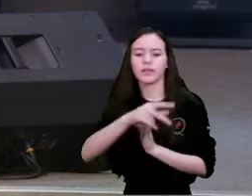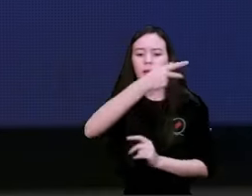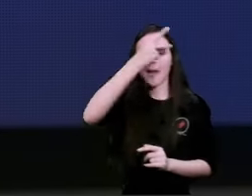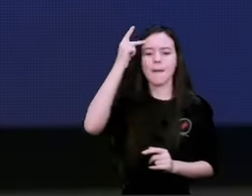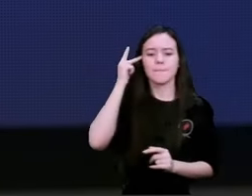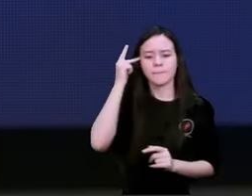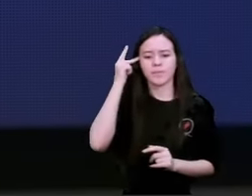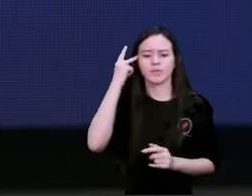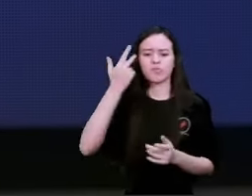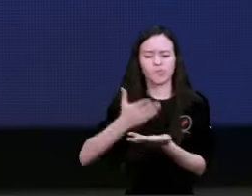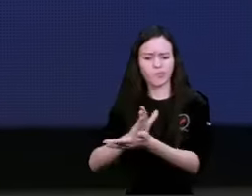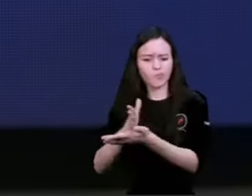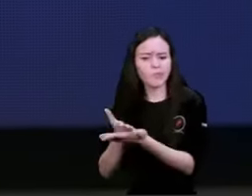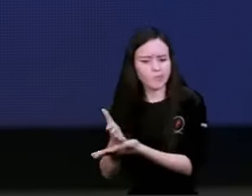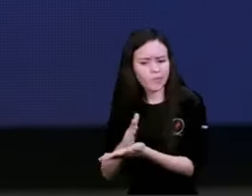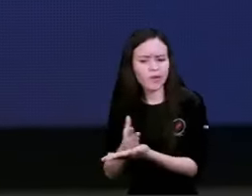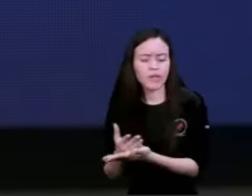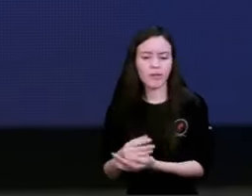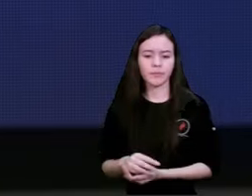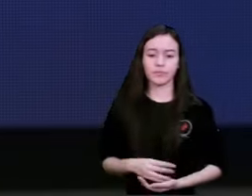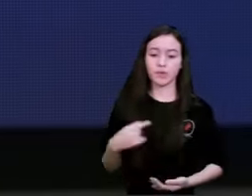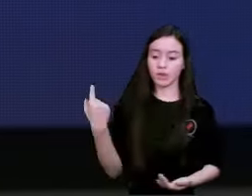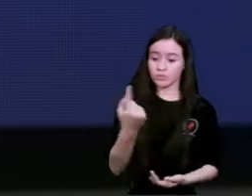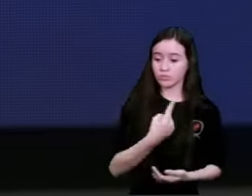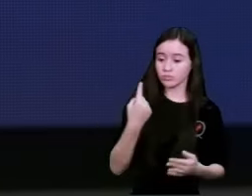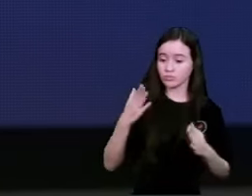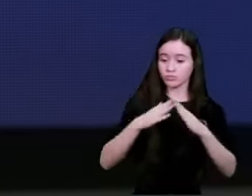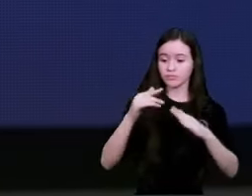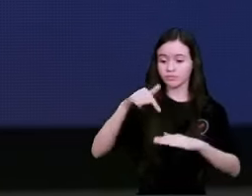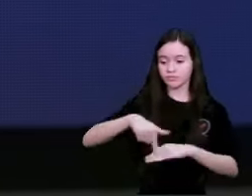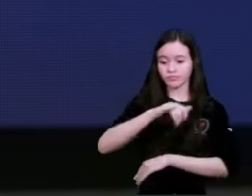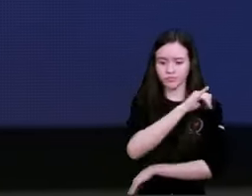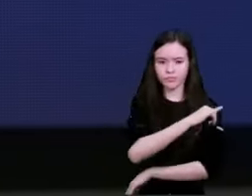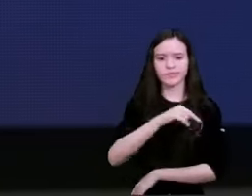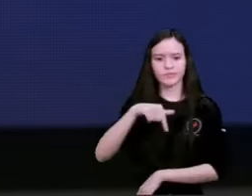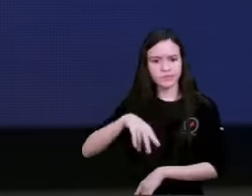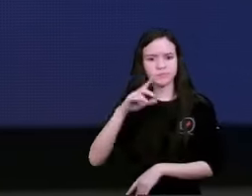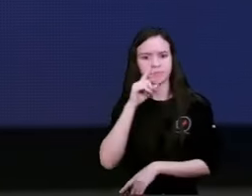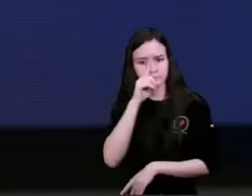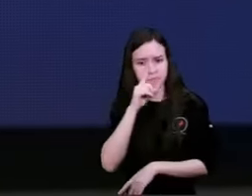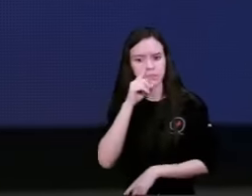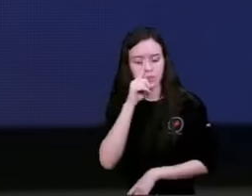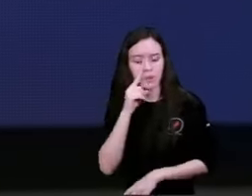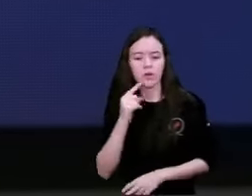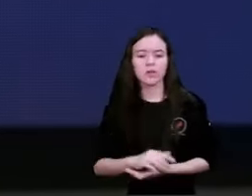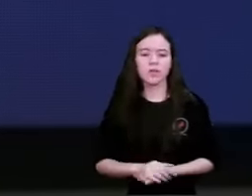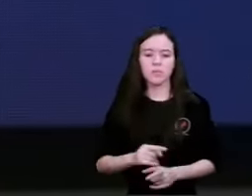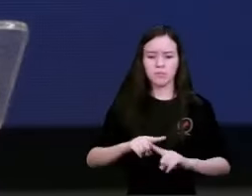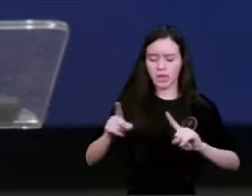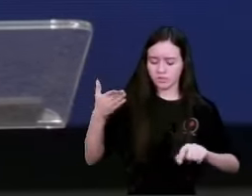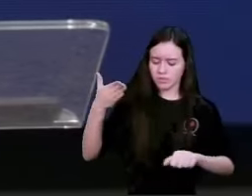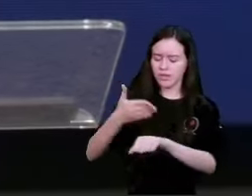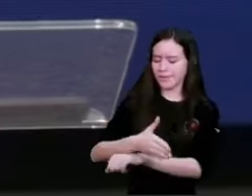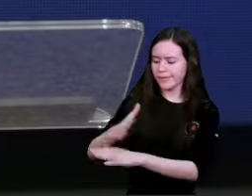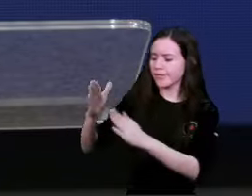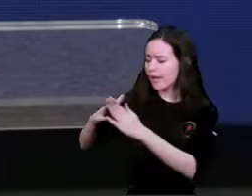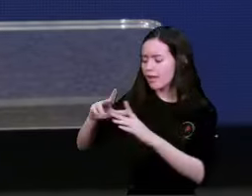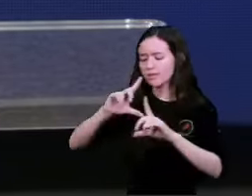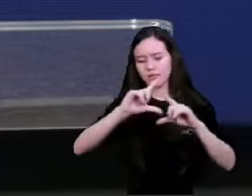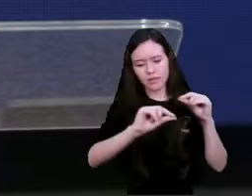situações desconfortáveis. E como nós que moramos num estado tão perigoso como esse, você entra em casa e sai de